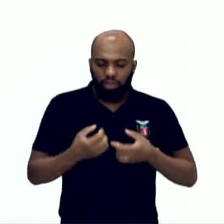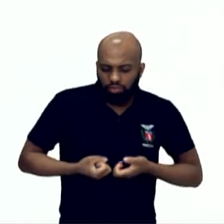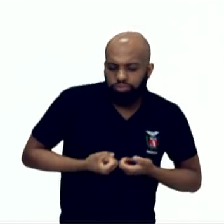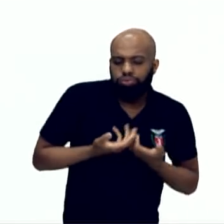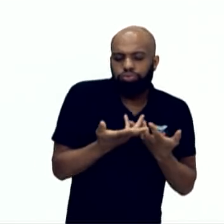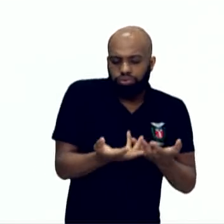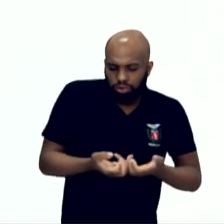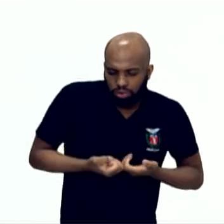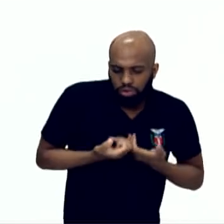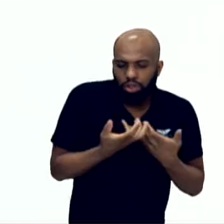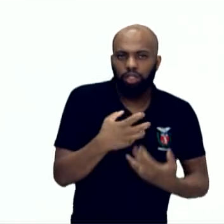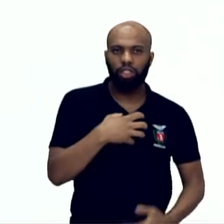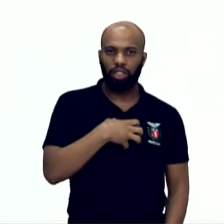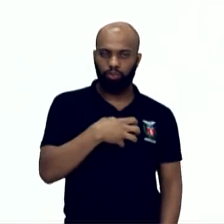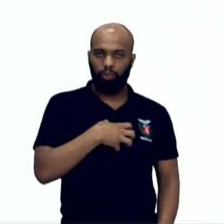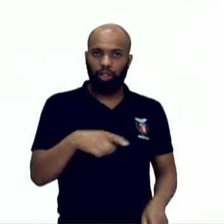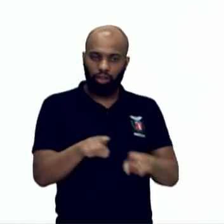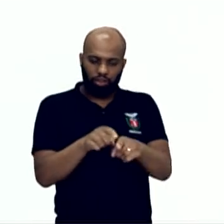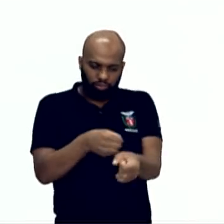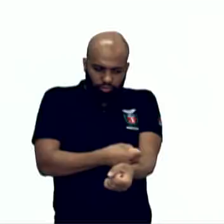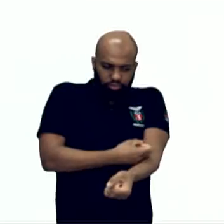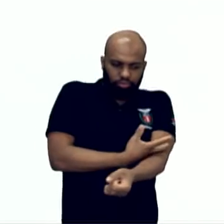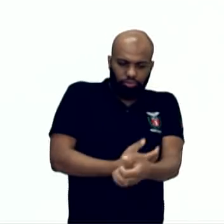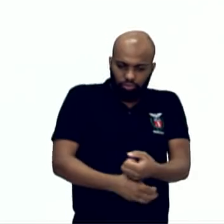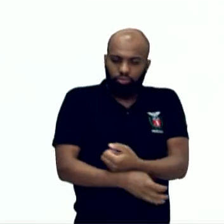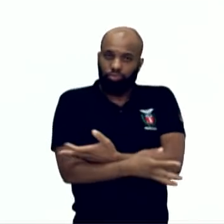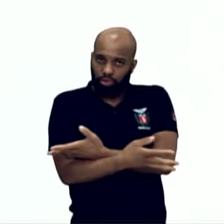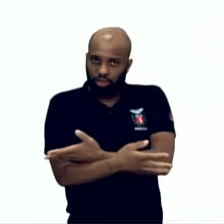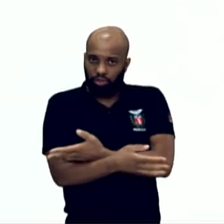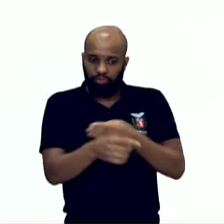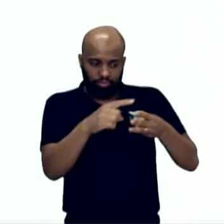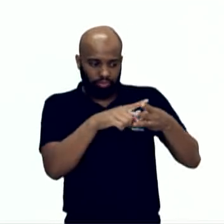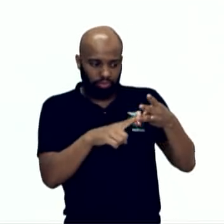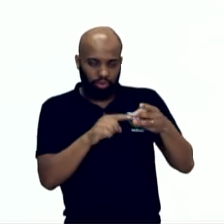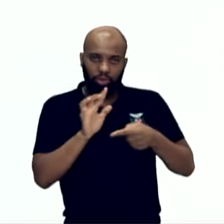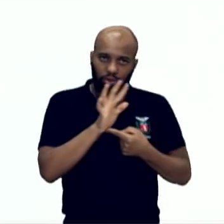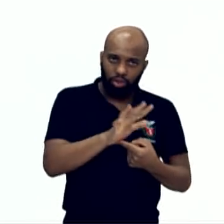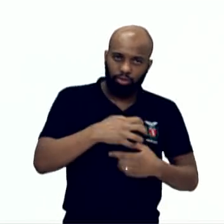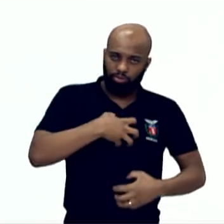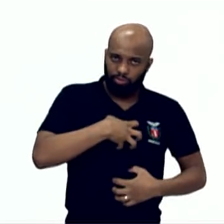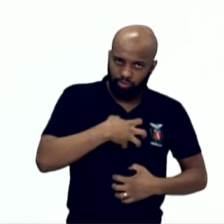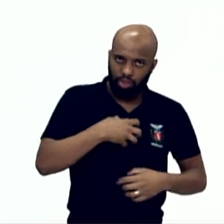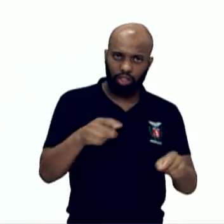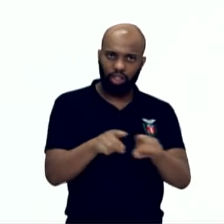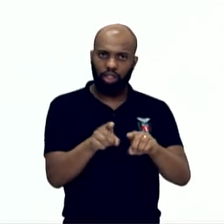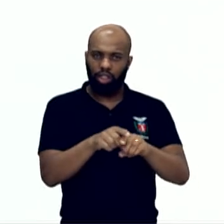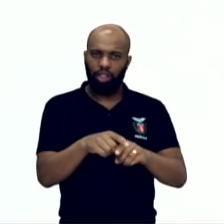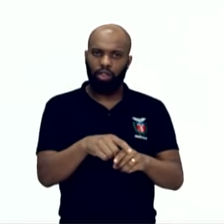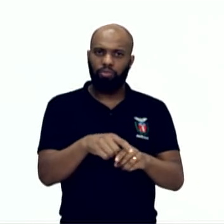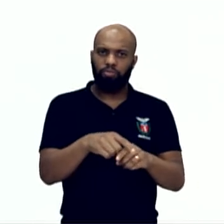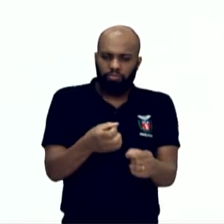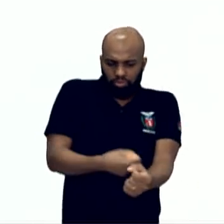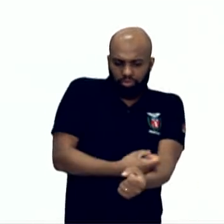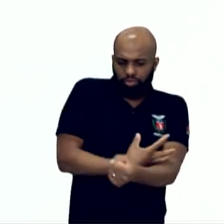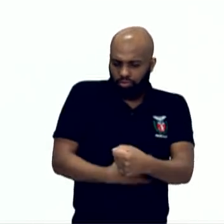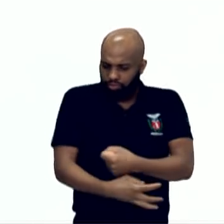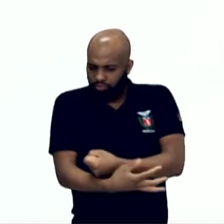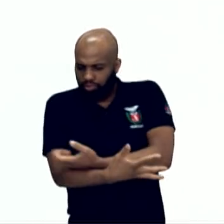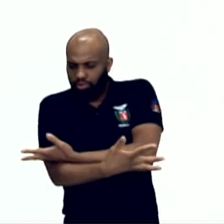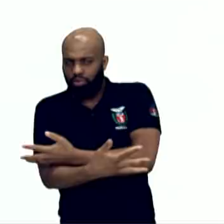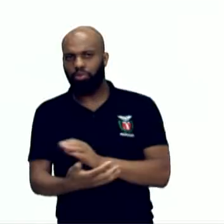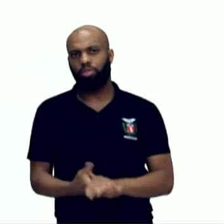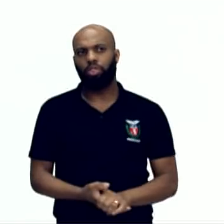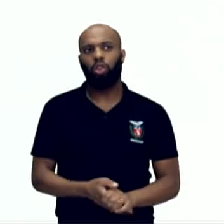sentimento e sensação? É o que elas têm em comum? Elas expressam sentimento e sensação? Ou